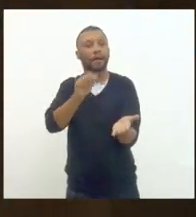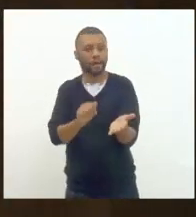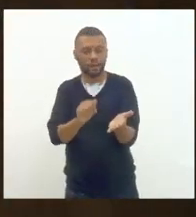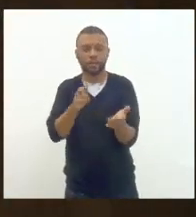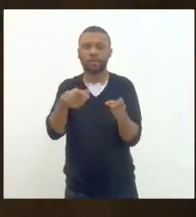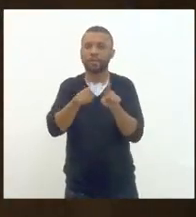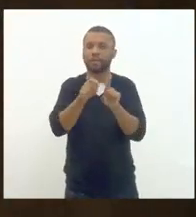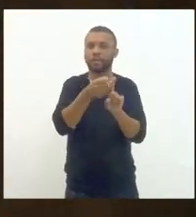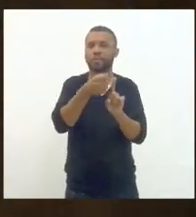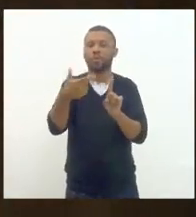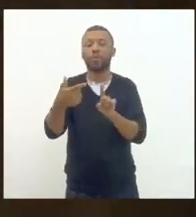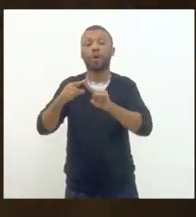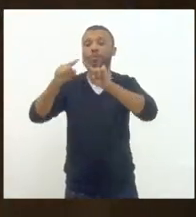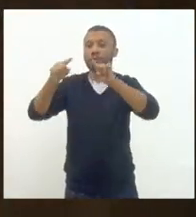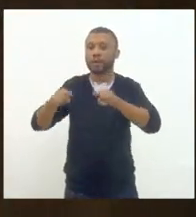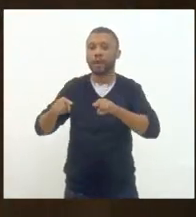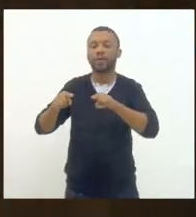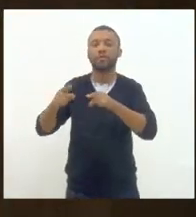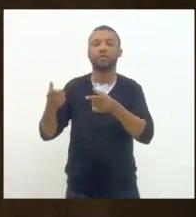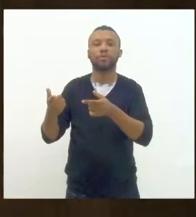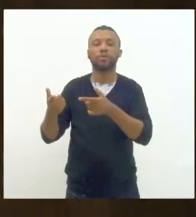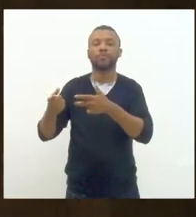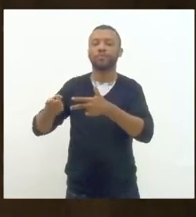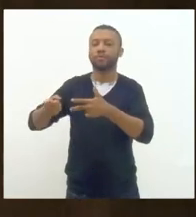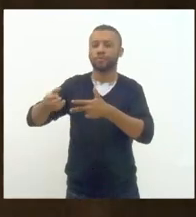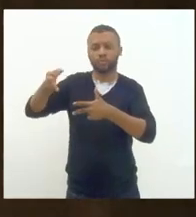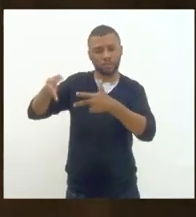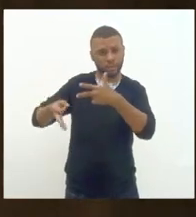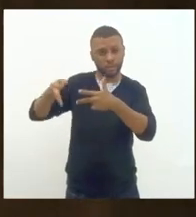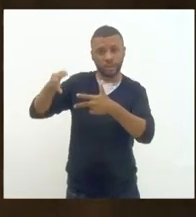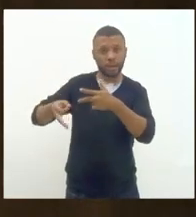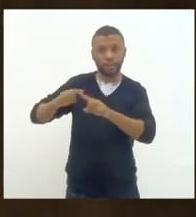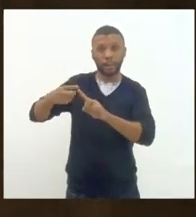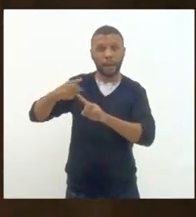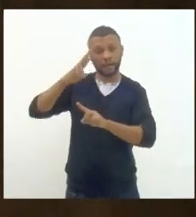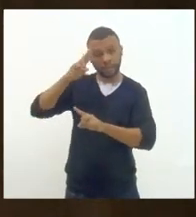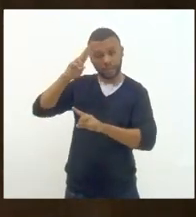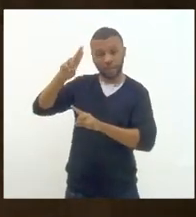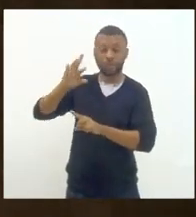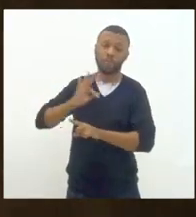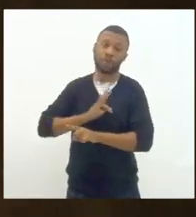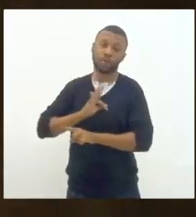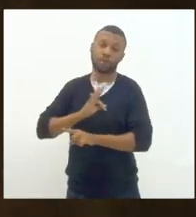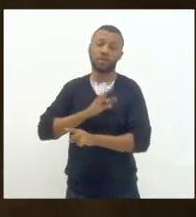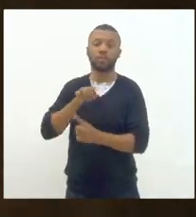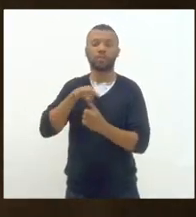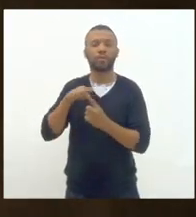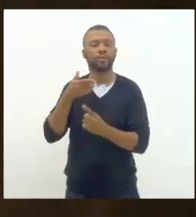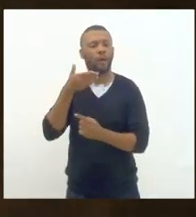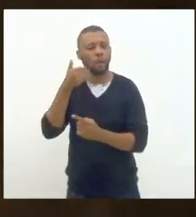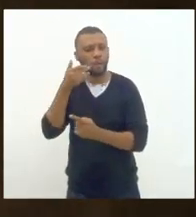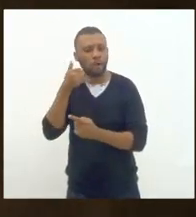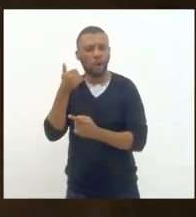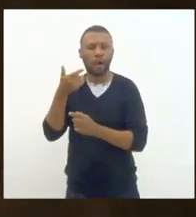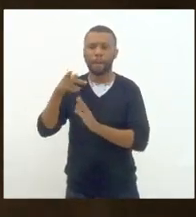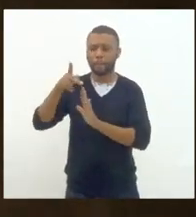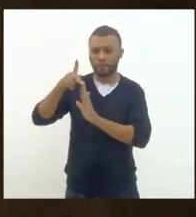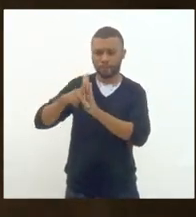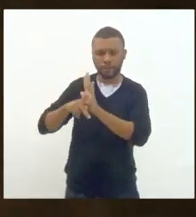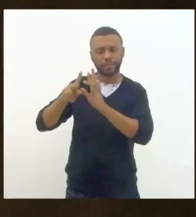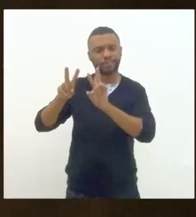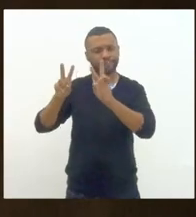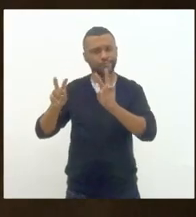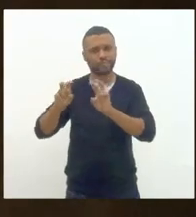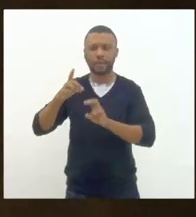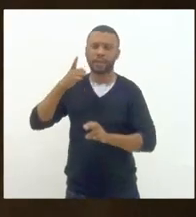usualmente, estendida aos membros do Poder Judiciário e às autoridades policiais. a fim de aprimorar o projeto meritório da deputada Alana